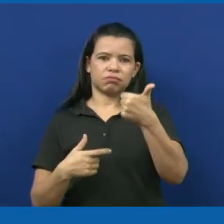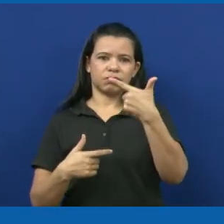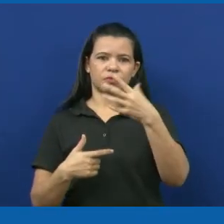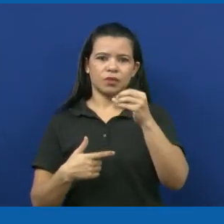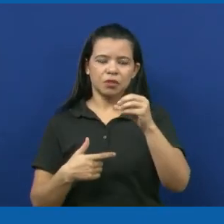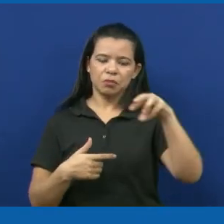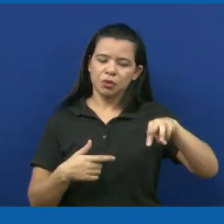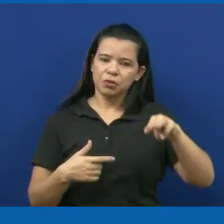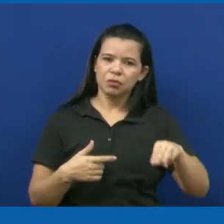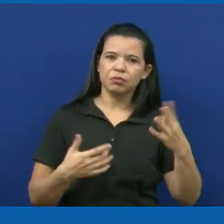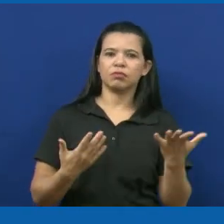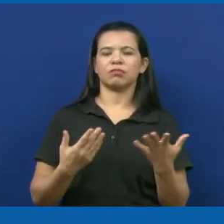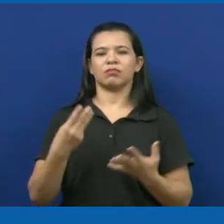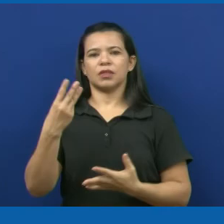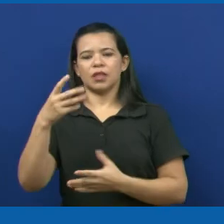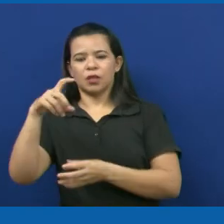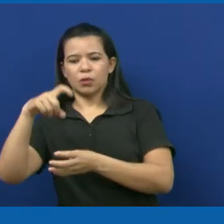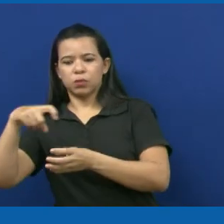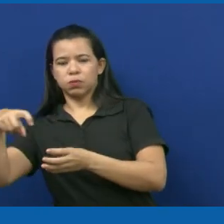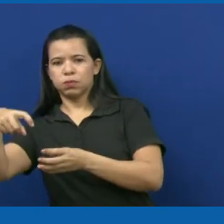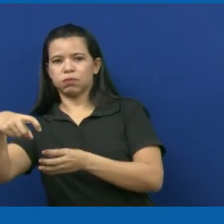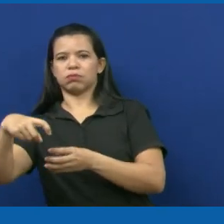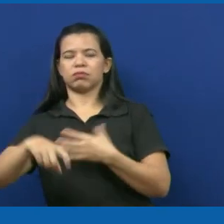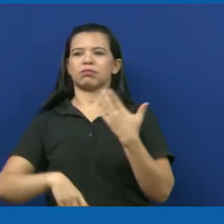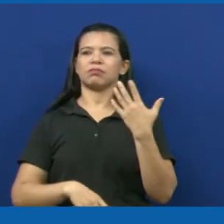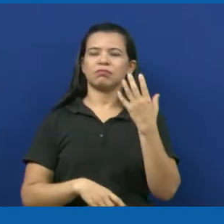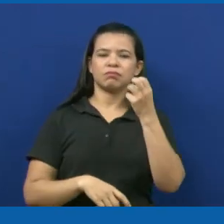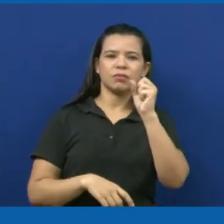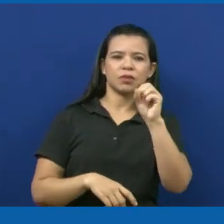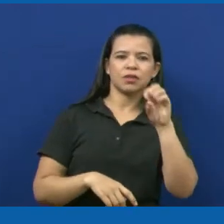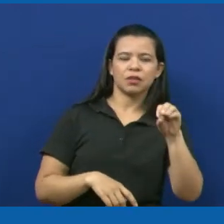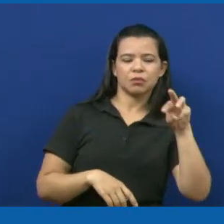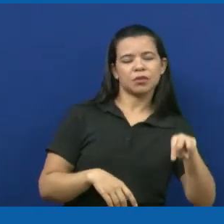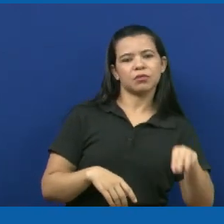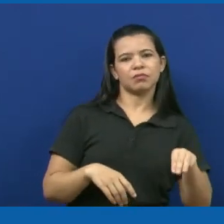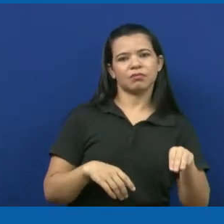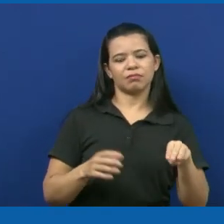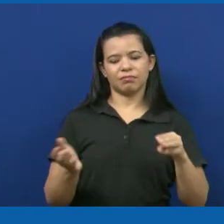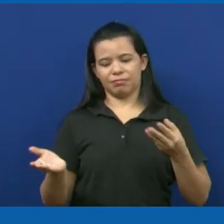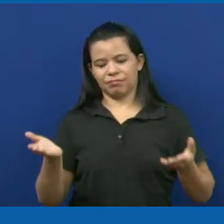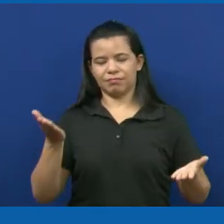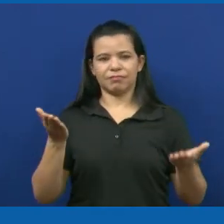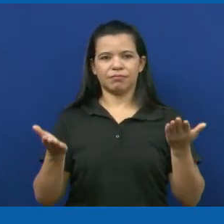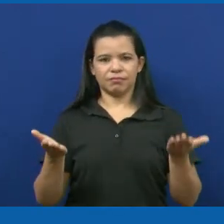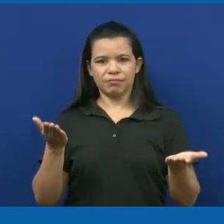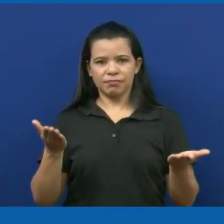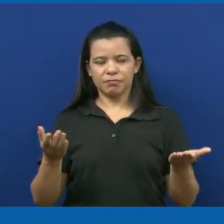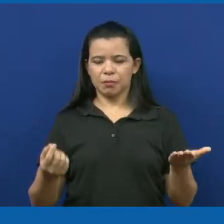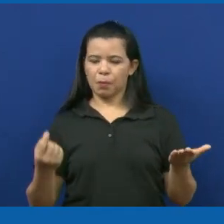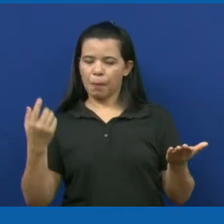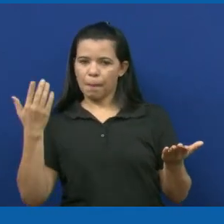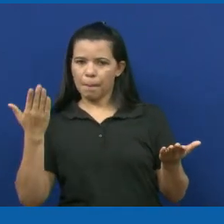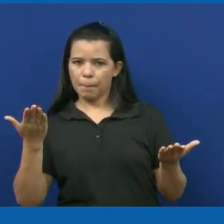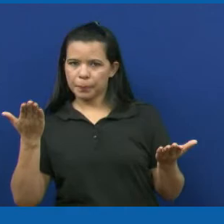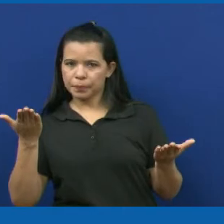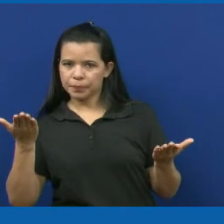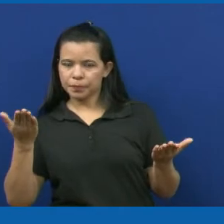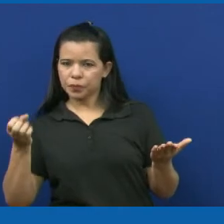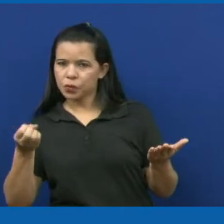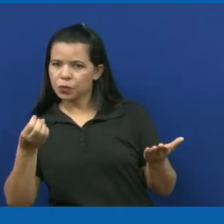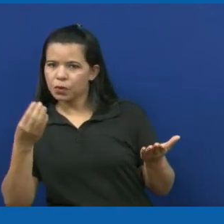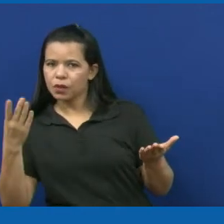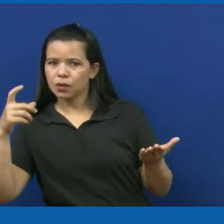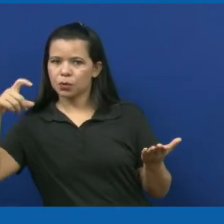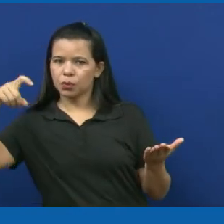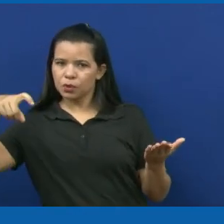Então perceba, a primeira coisa que você tem que perceber, aluno, você tem 2 grandezas que estão se envolvendo aí. A primeira, quantidade de torneiras, e a segunda,